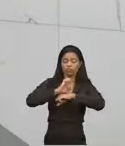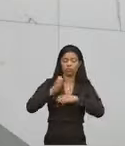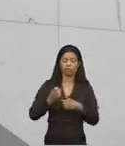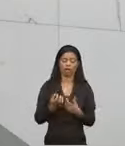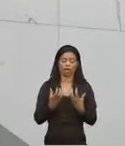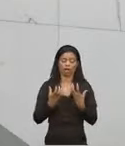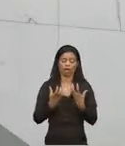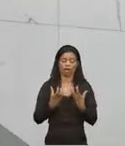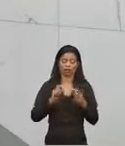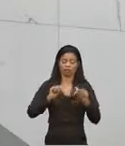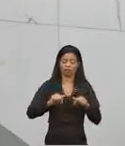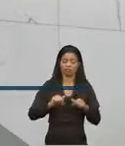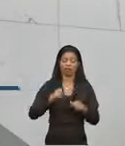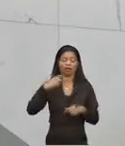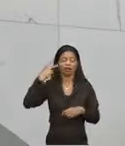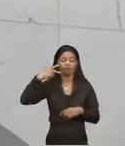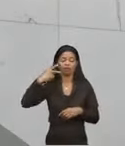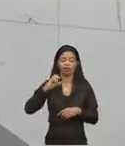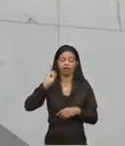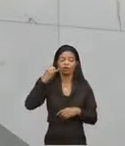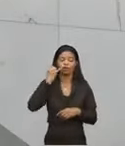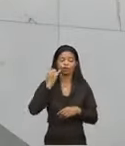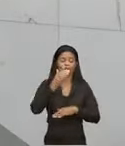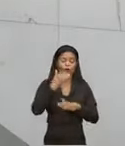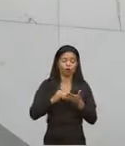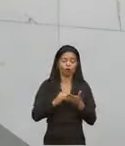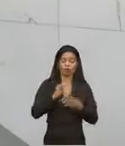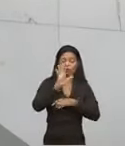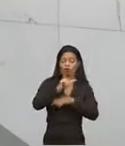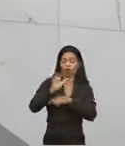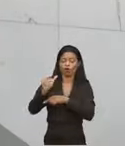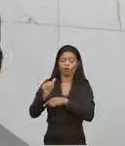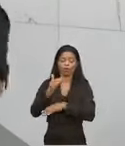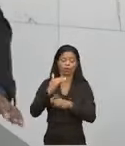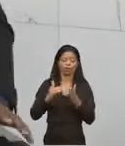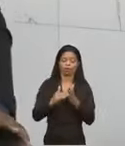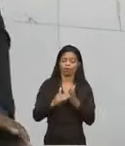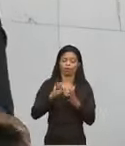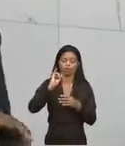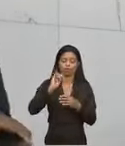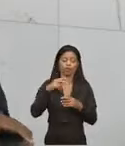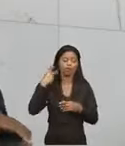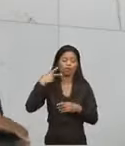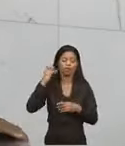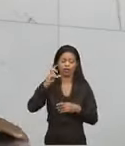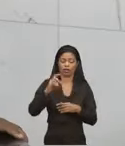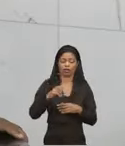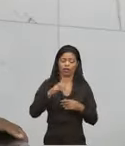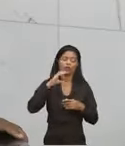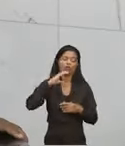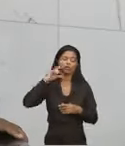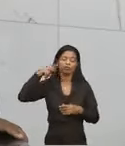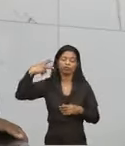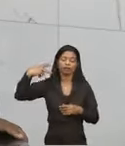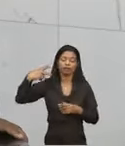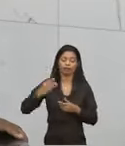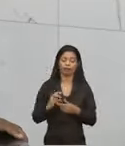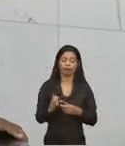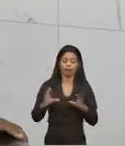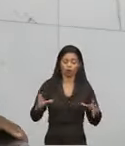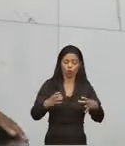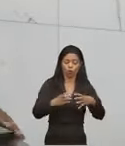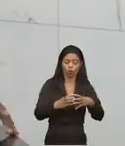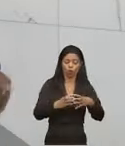vereador Jamerson, a todos os vereadores dessa casa. E nós façamos a nossa omissão e tem a omissão de esporte. Vereador